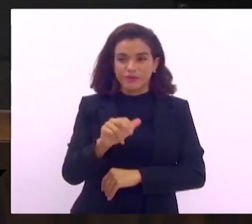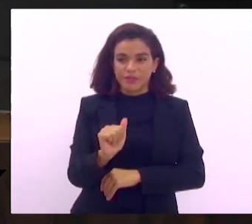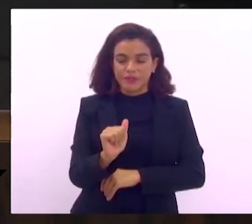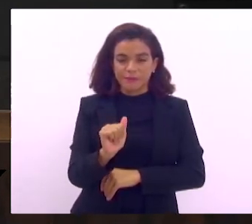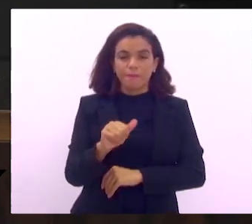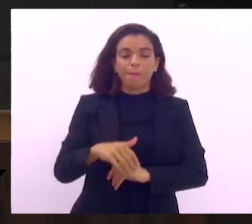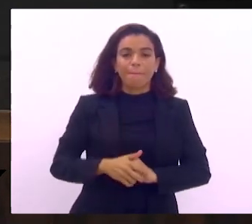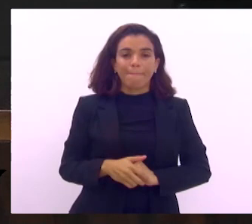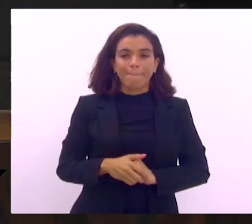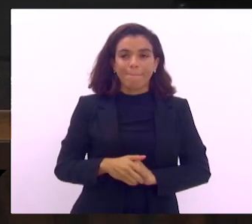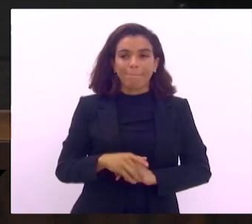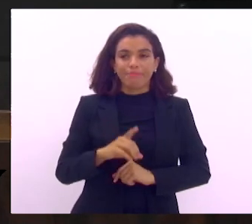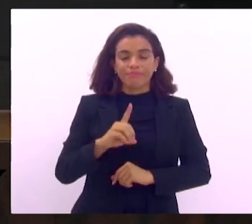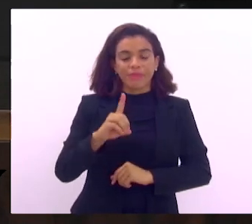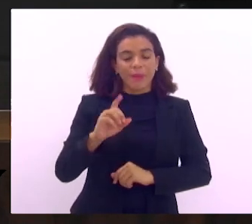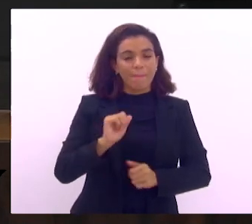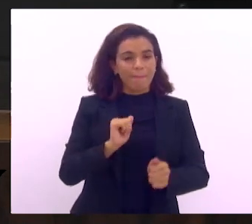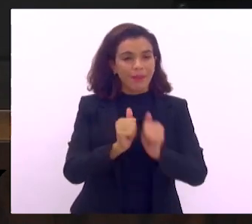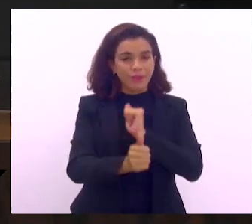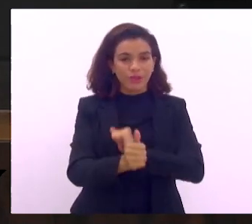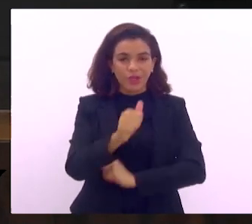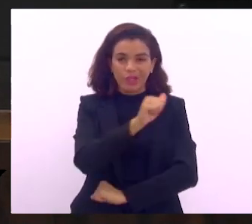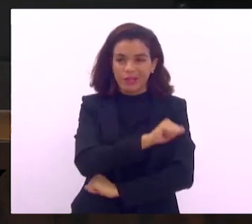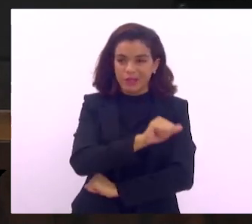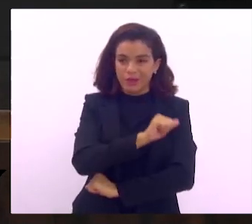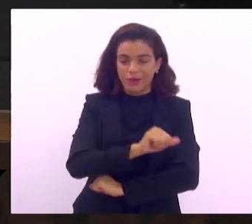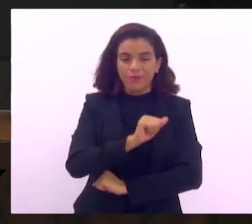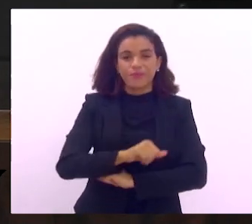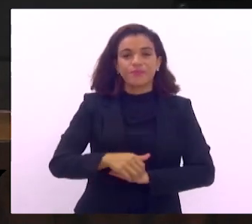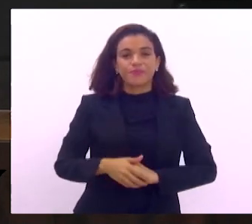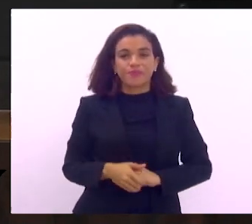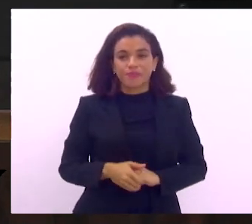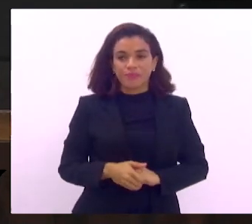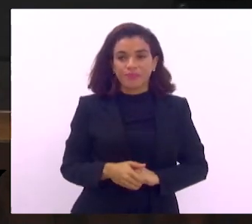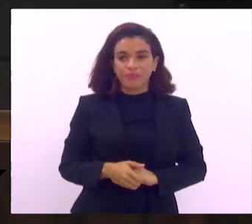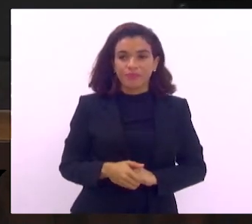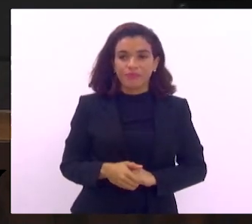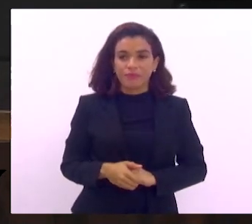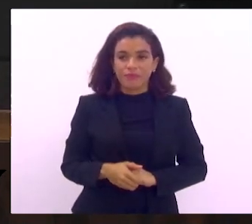diretor técnico da Maratona do Rio, senhor Fernando Azeredo,